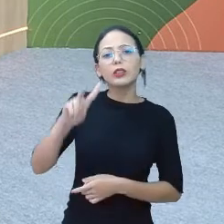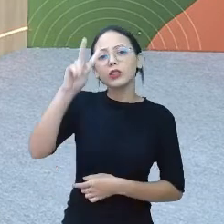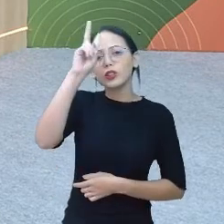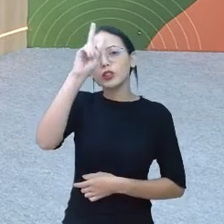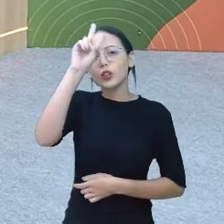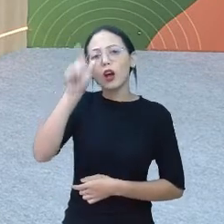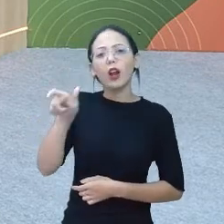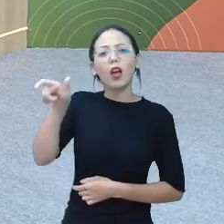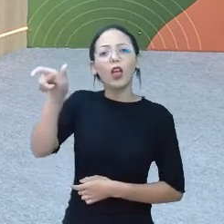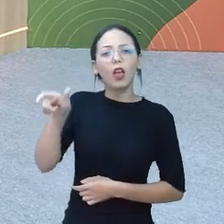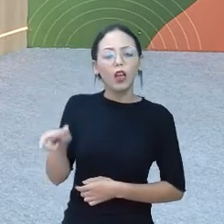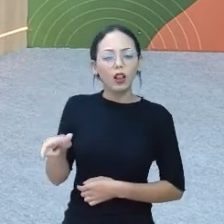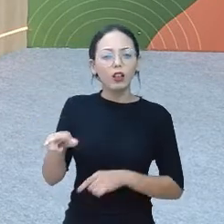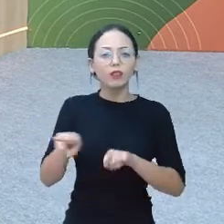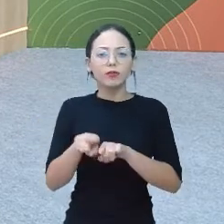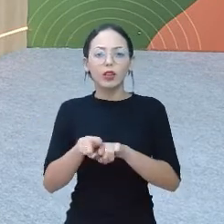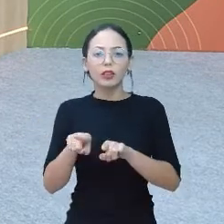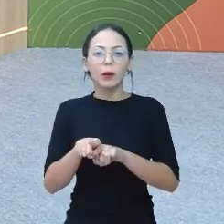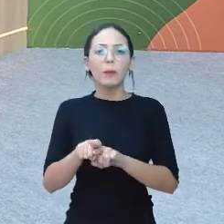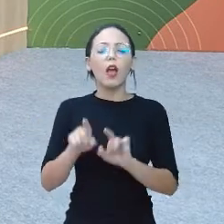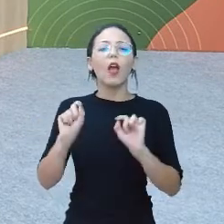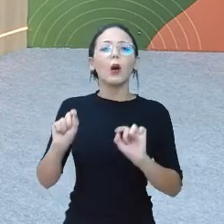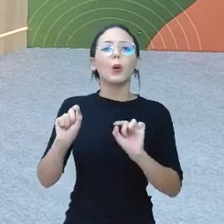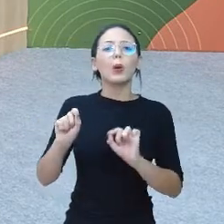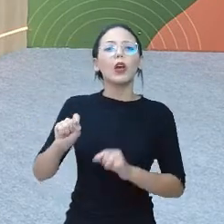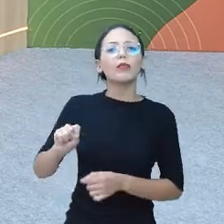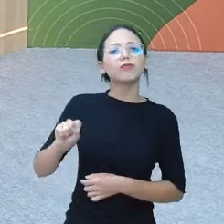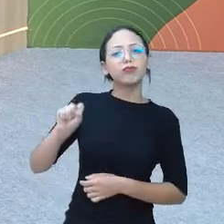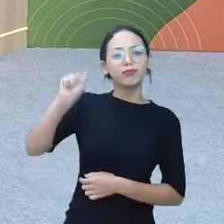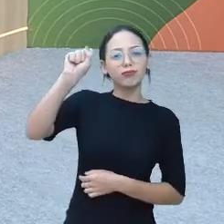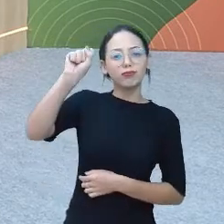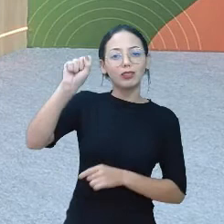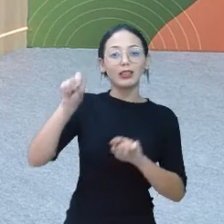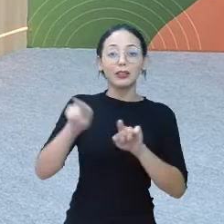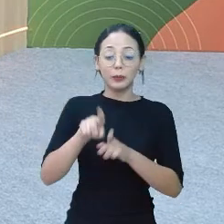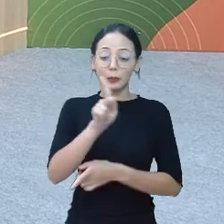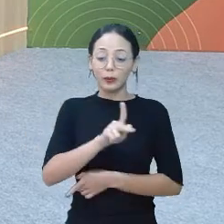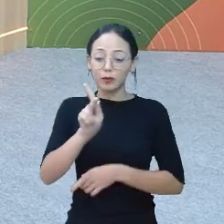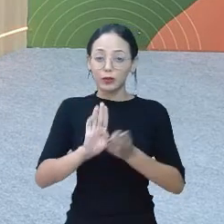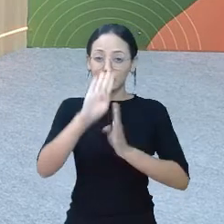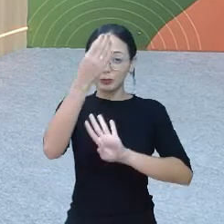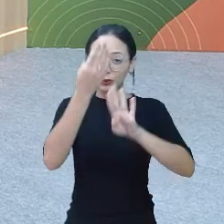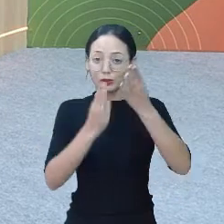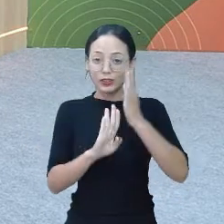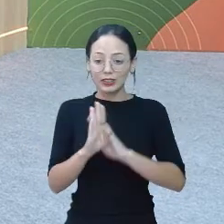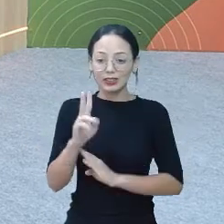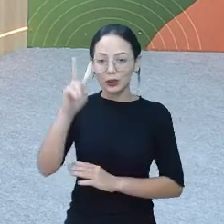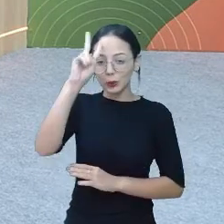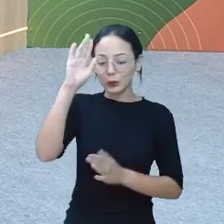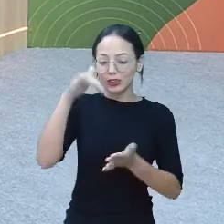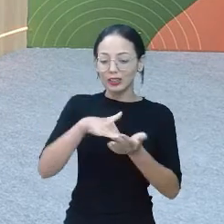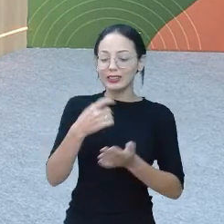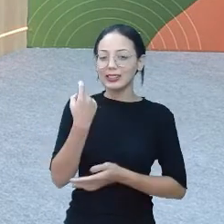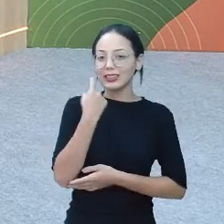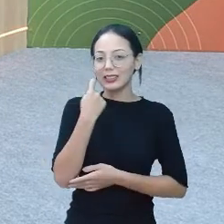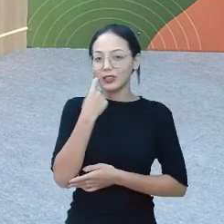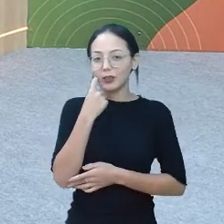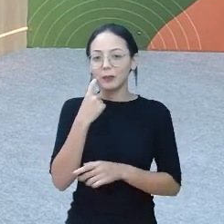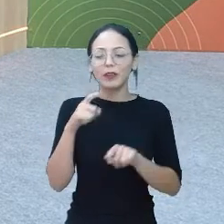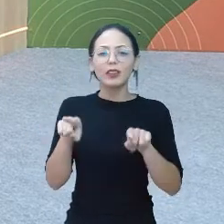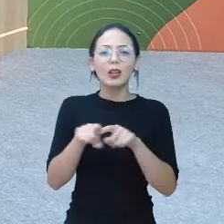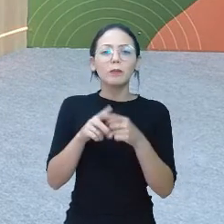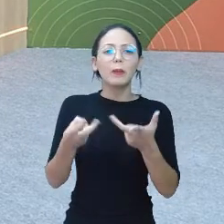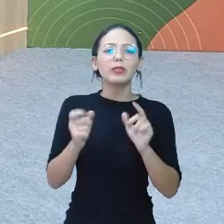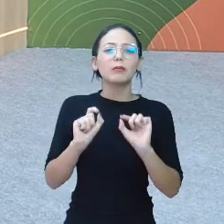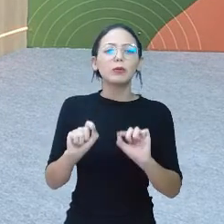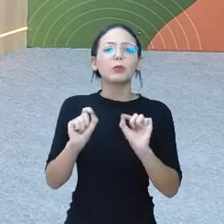senhor Francisco, que é também esse super-herói, mas é também professor de biologia de segunda a sexta. O que mais? A gente consegue perceber que há